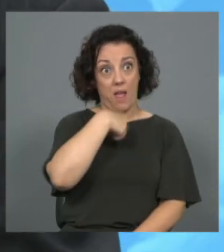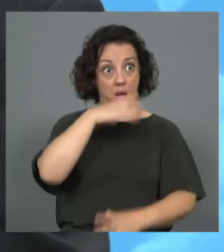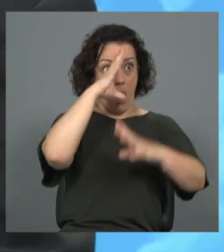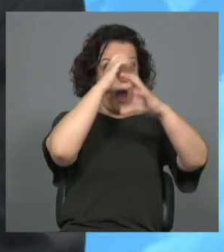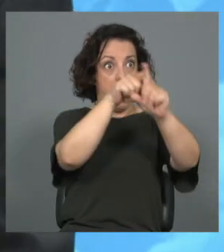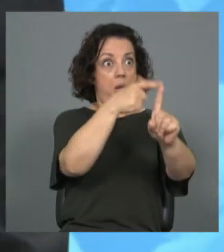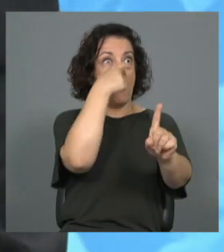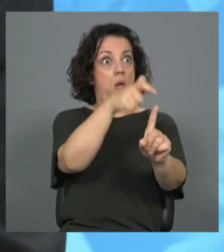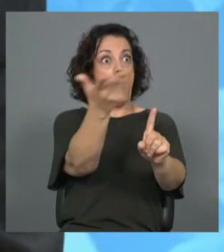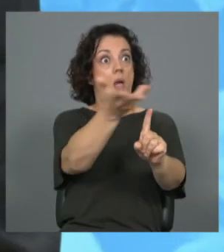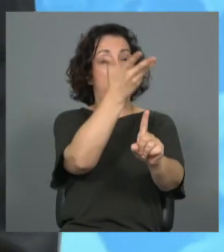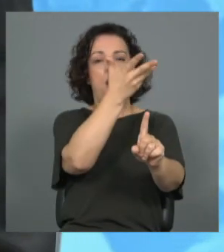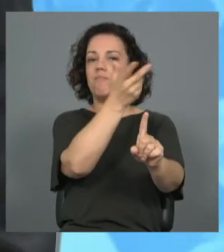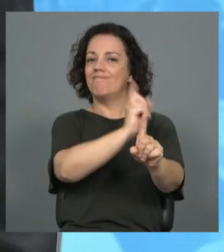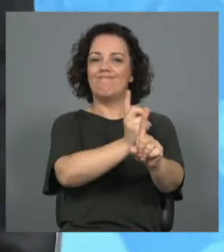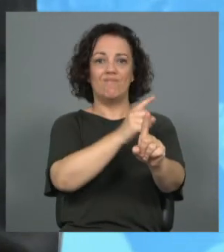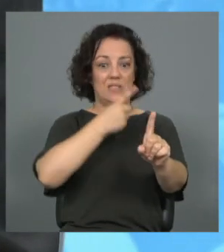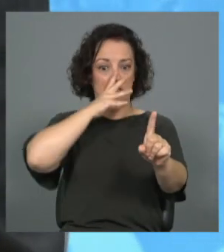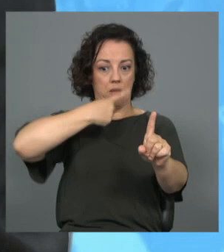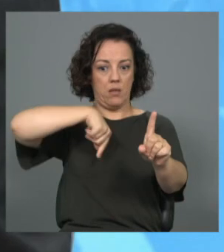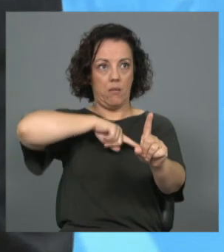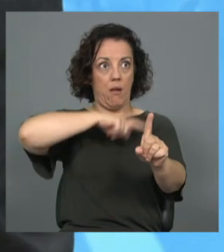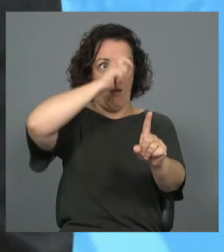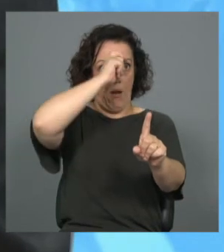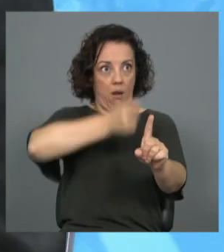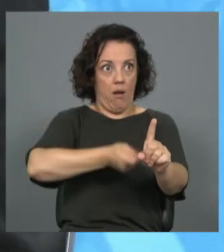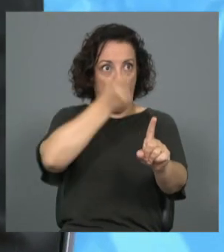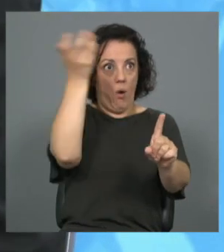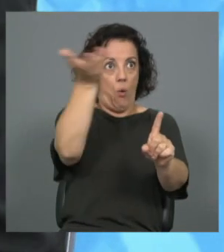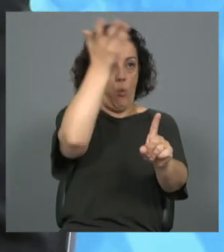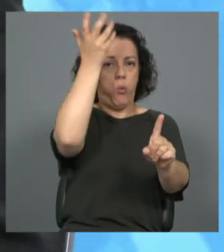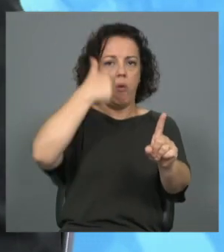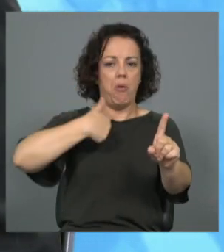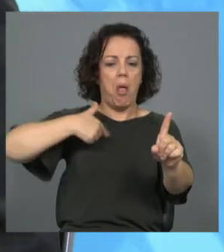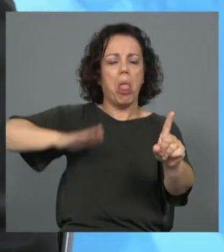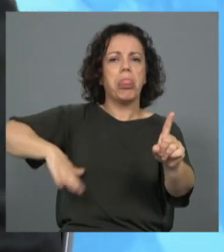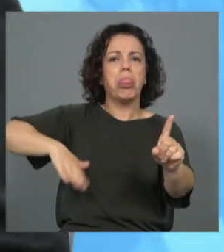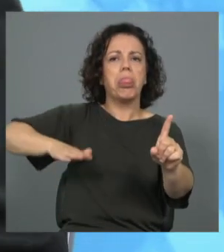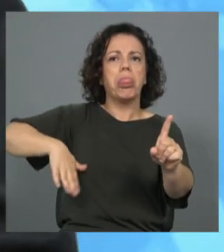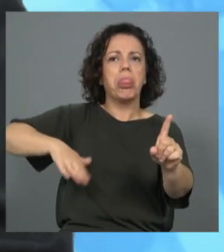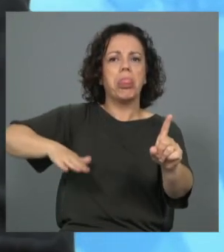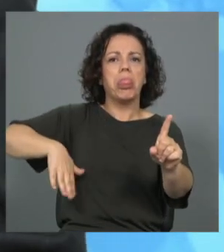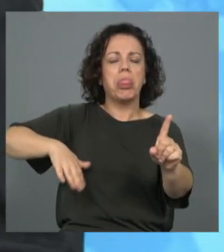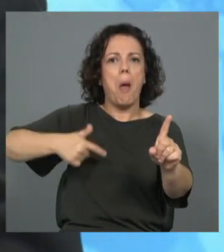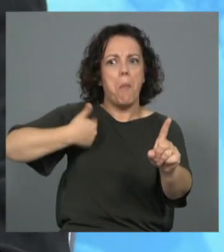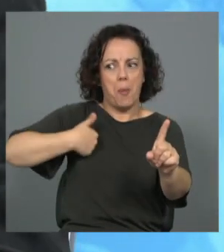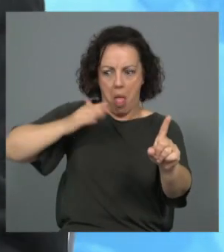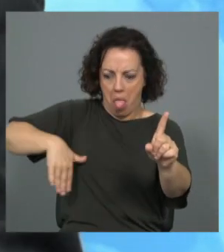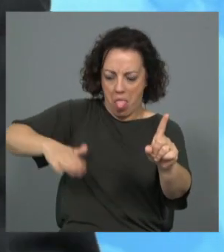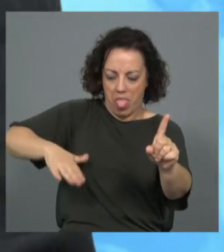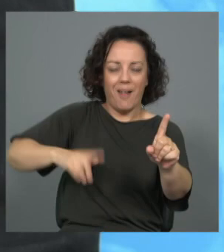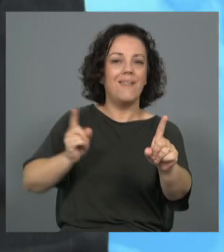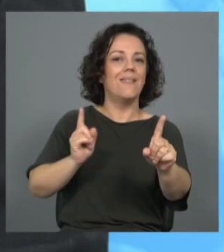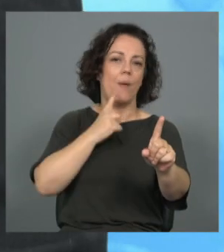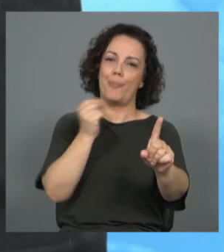pessoa prestando culto aos ídolos rebaixa-se, abaixo deles próprios. Portanto, isso não